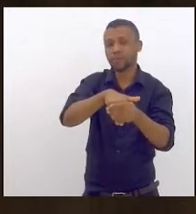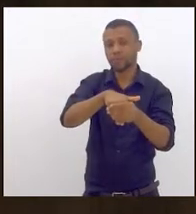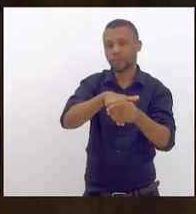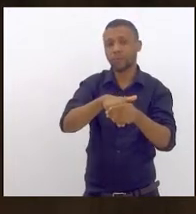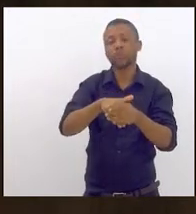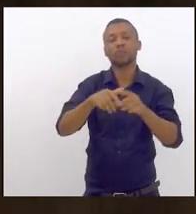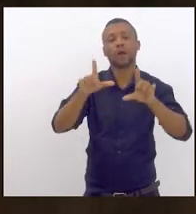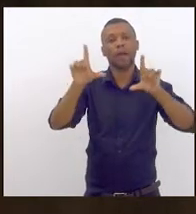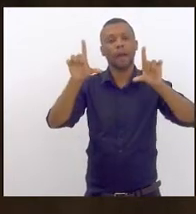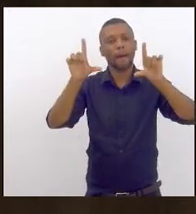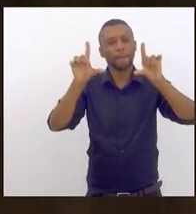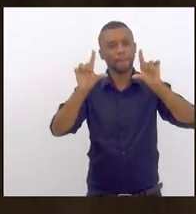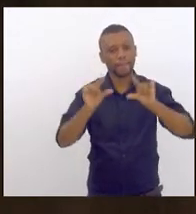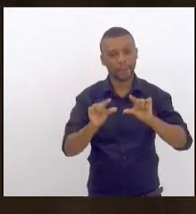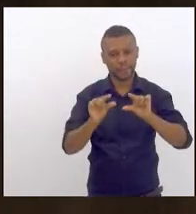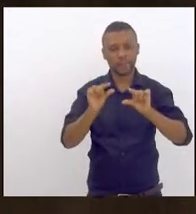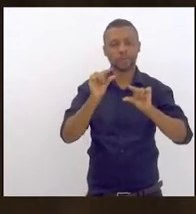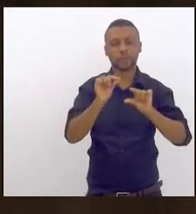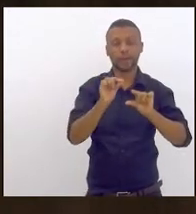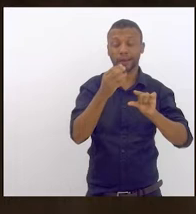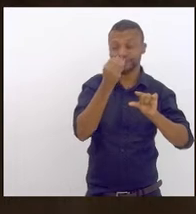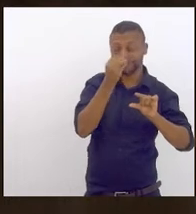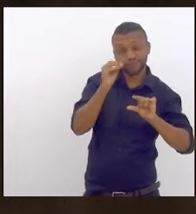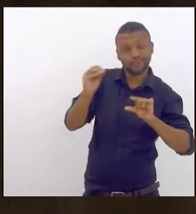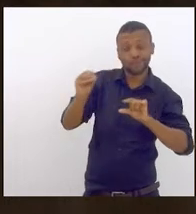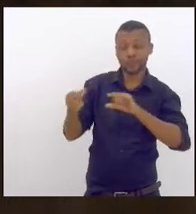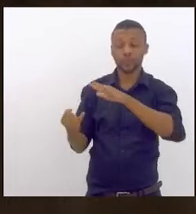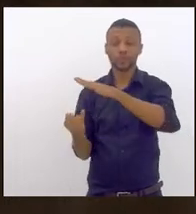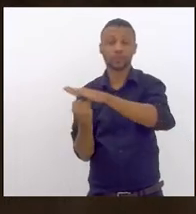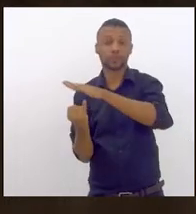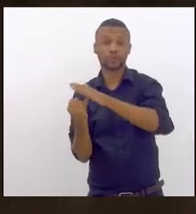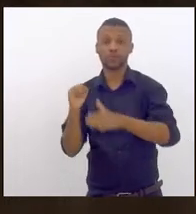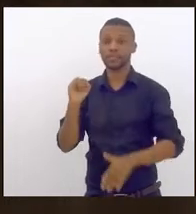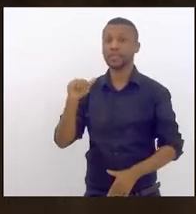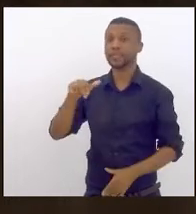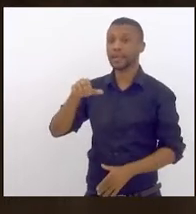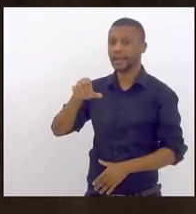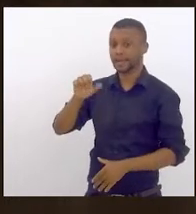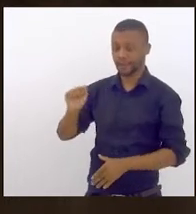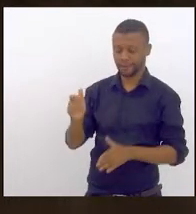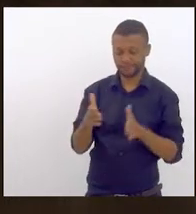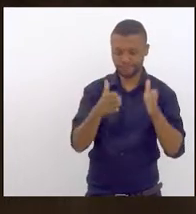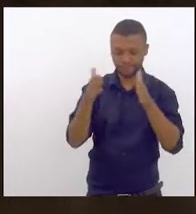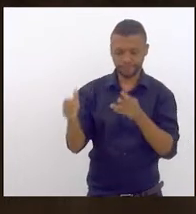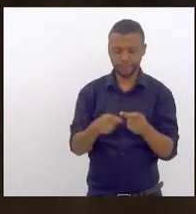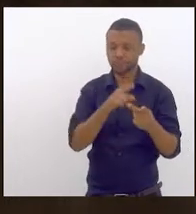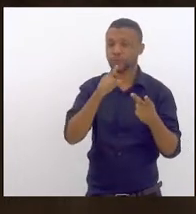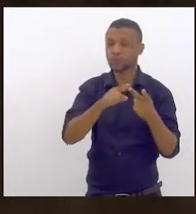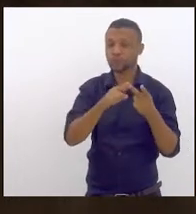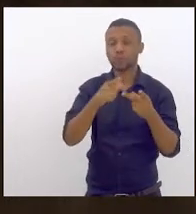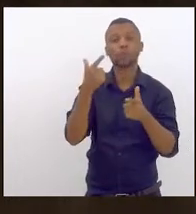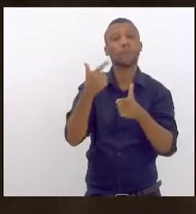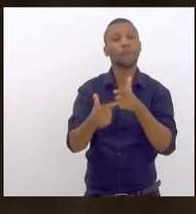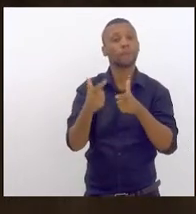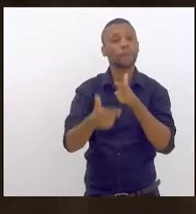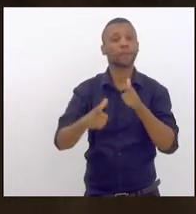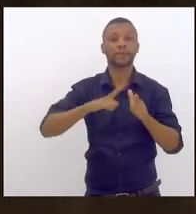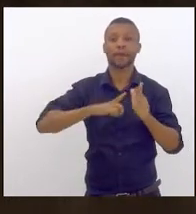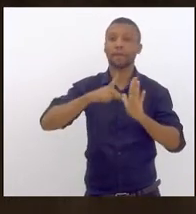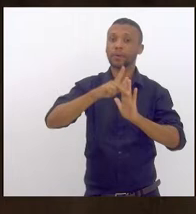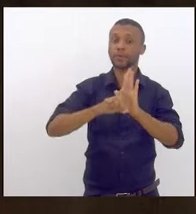baixando em diligência ao INEA. A segunda questão, senhora presidente, que existe um projeto de